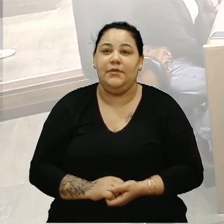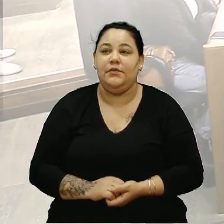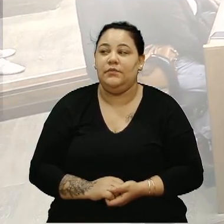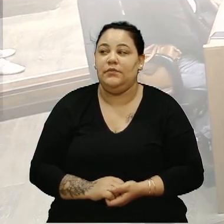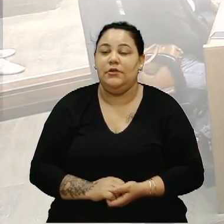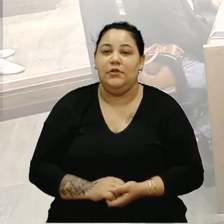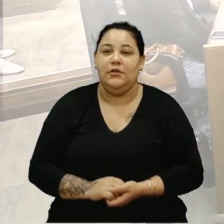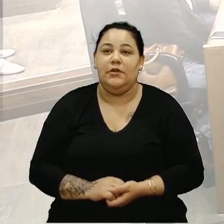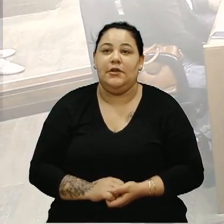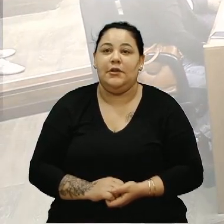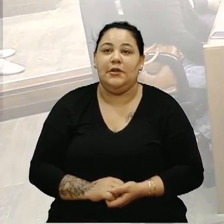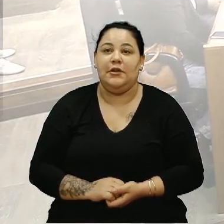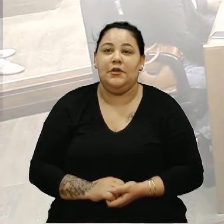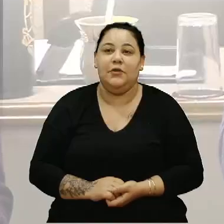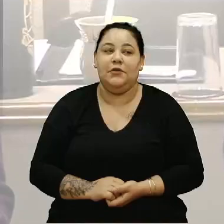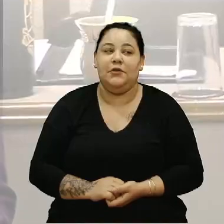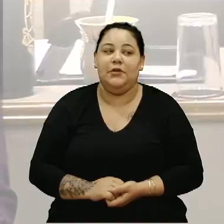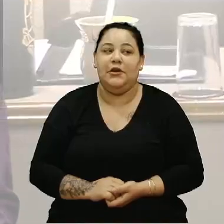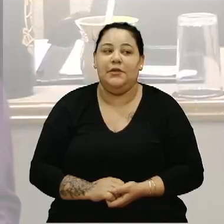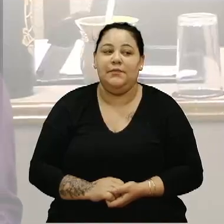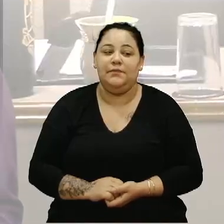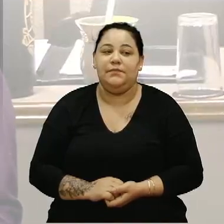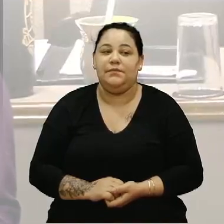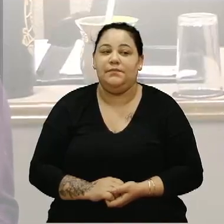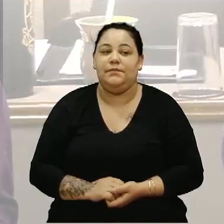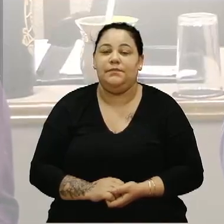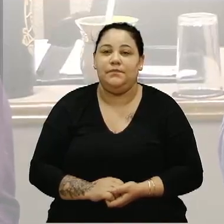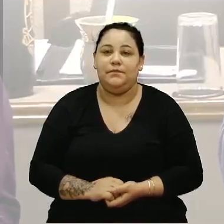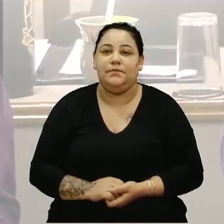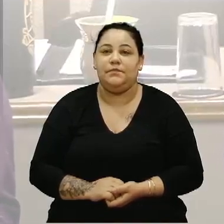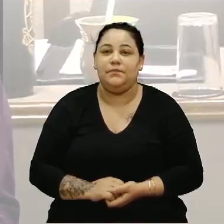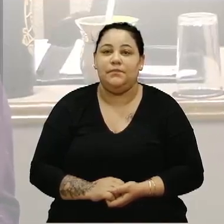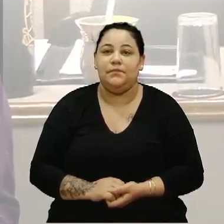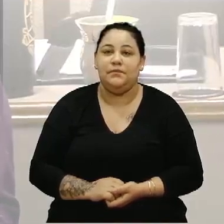É muita coisa, né? Requerimento número